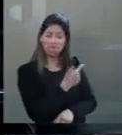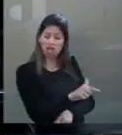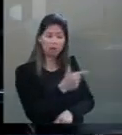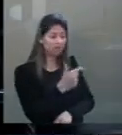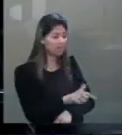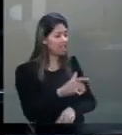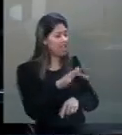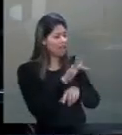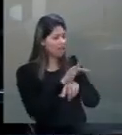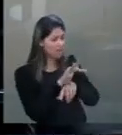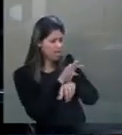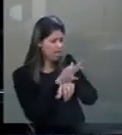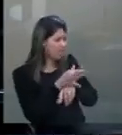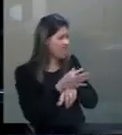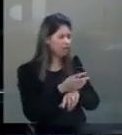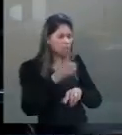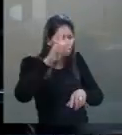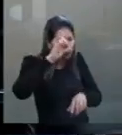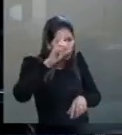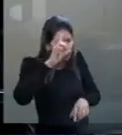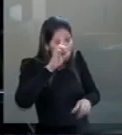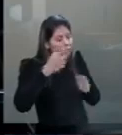dia eles têm que trabalhar.